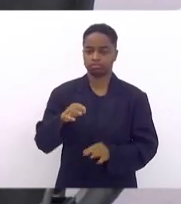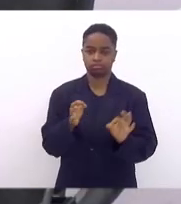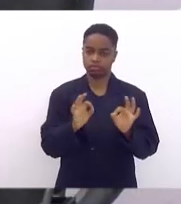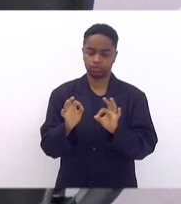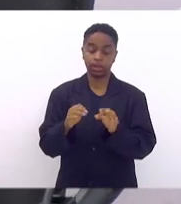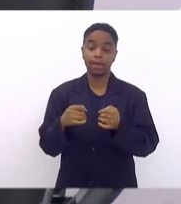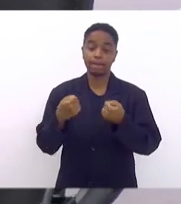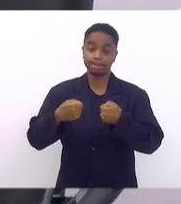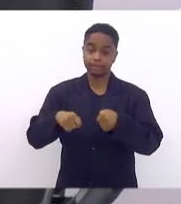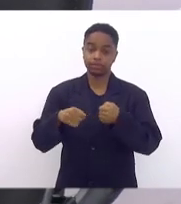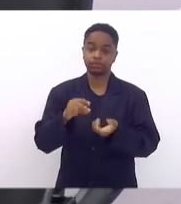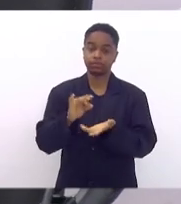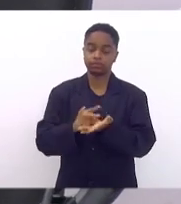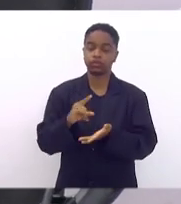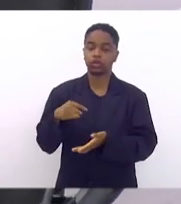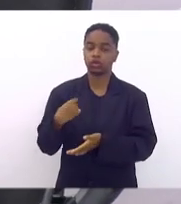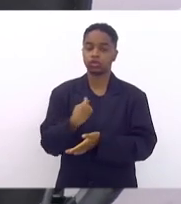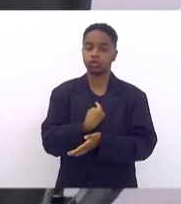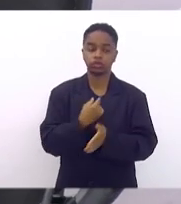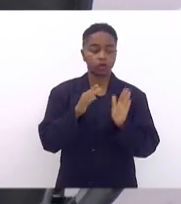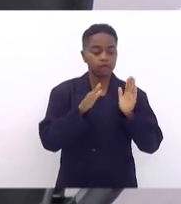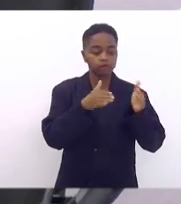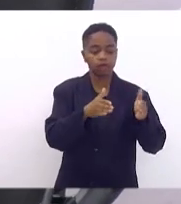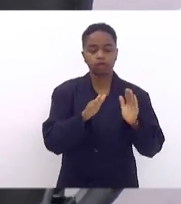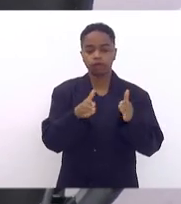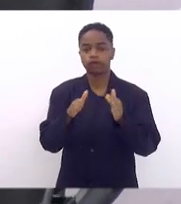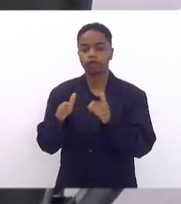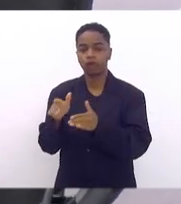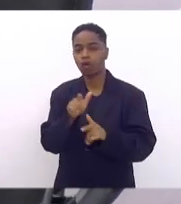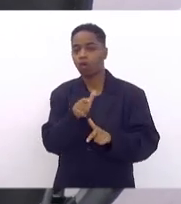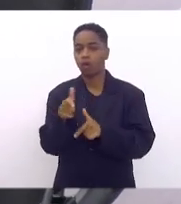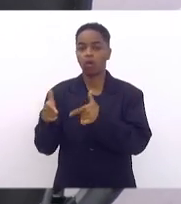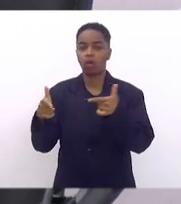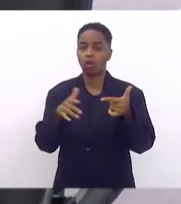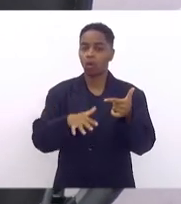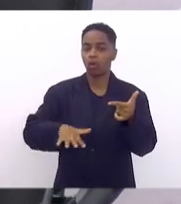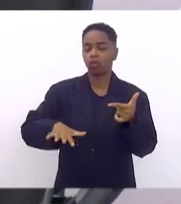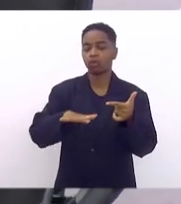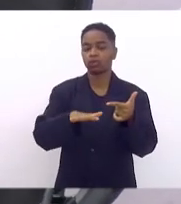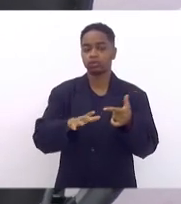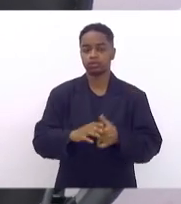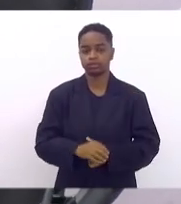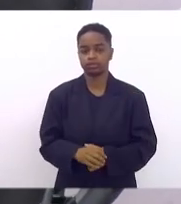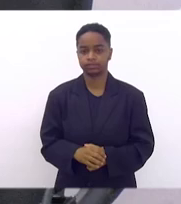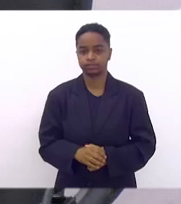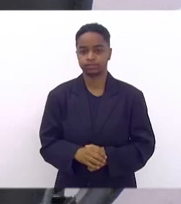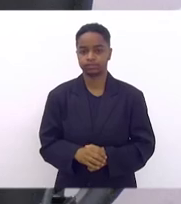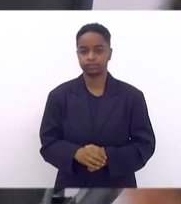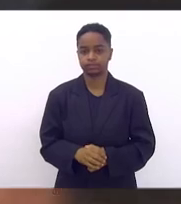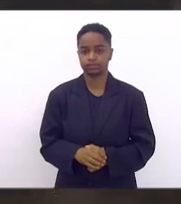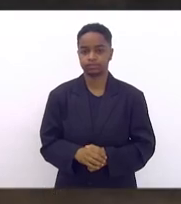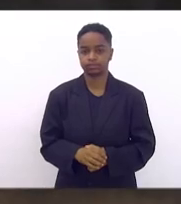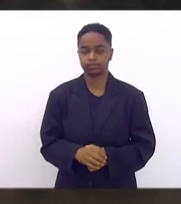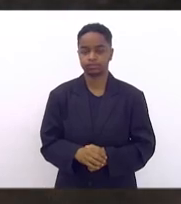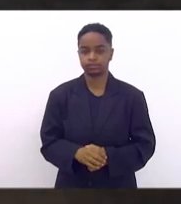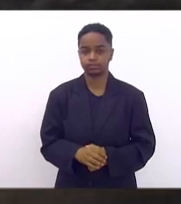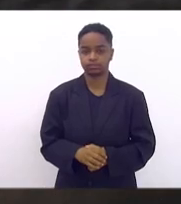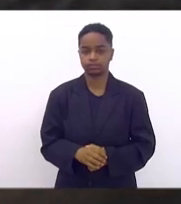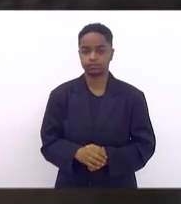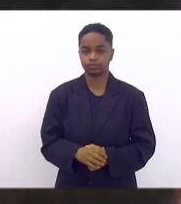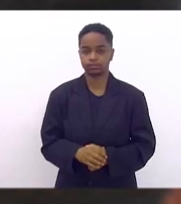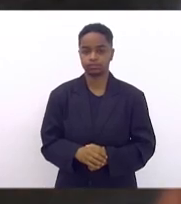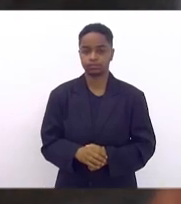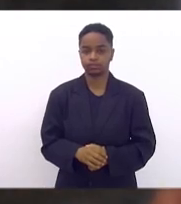É preciso que a gente caminhe por outros por outras áreas, seja na questão